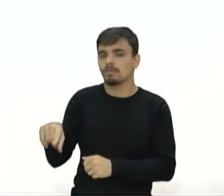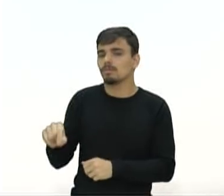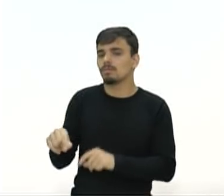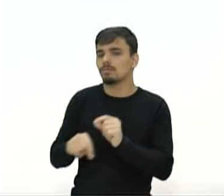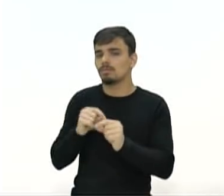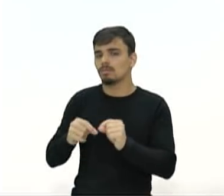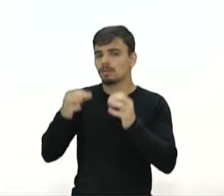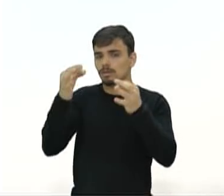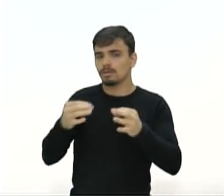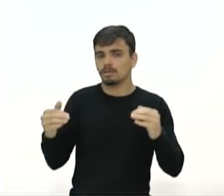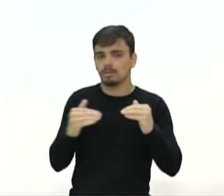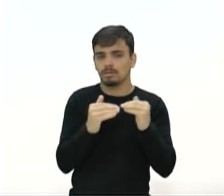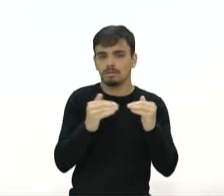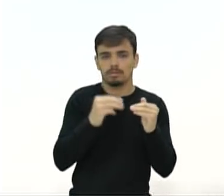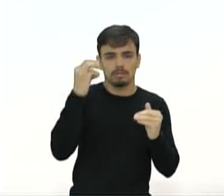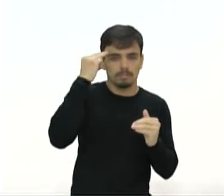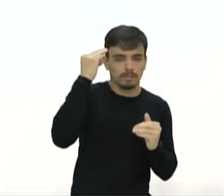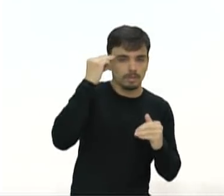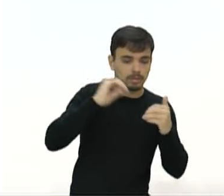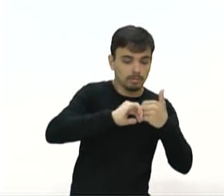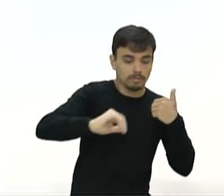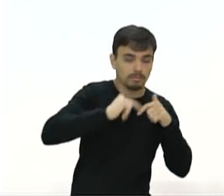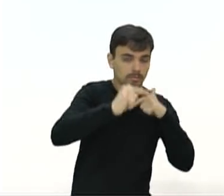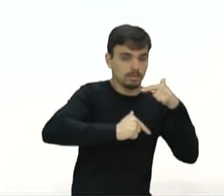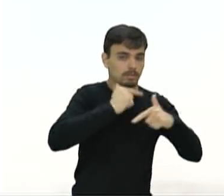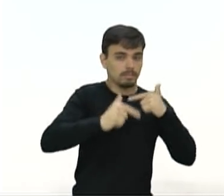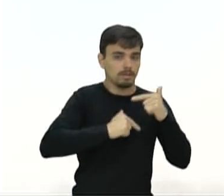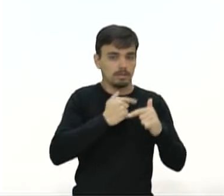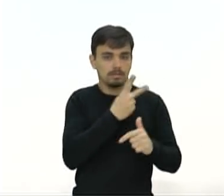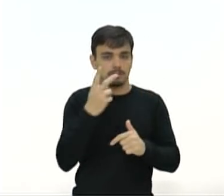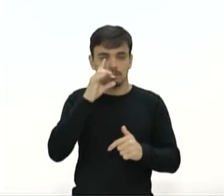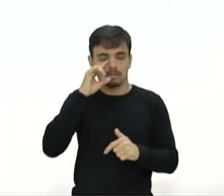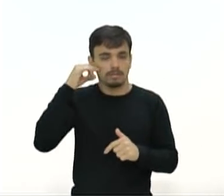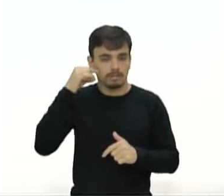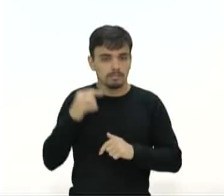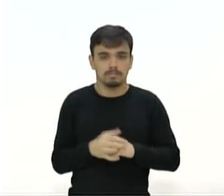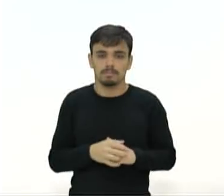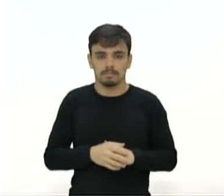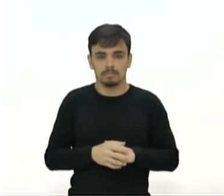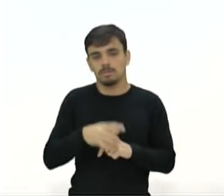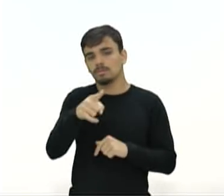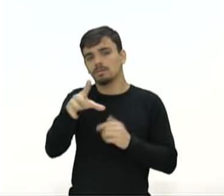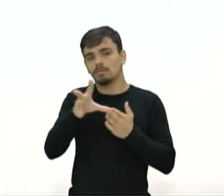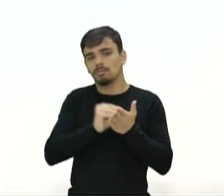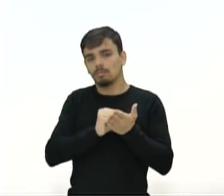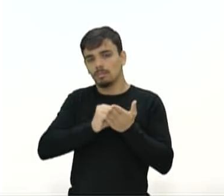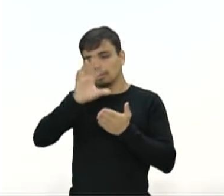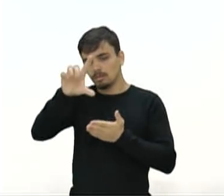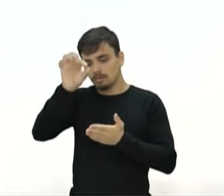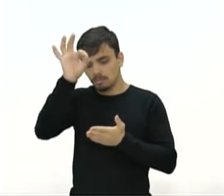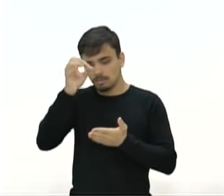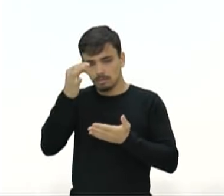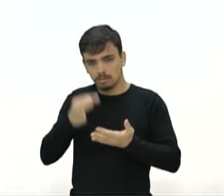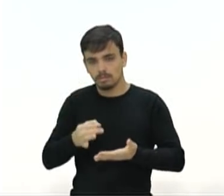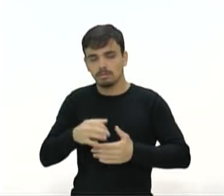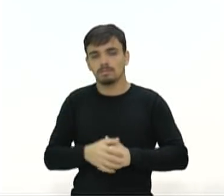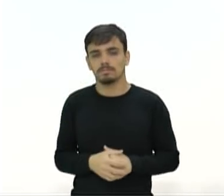corretamente define a função moral da divisão do trabalho, segundo Durkheim. Então, copiem a alternativa correta.